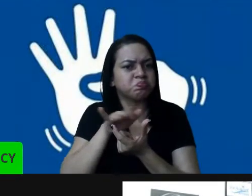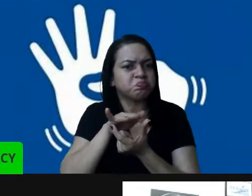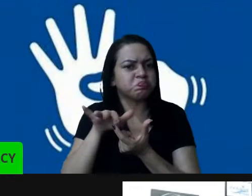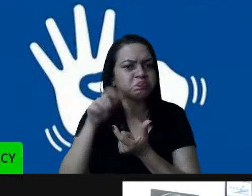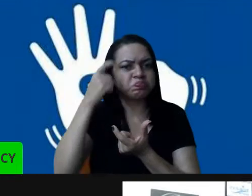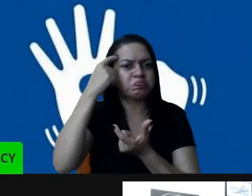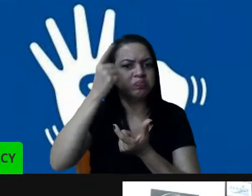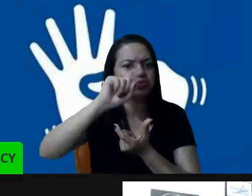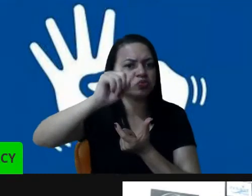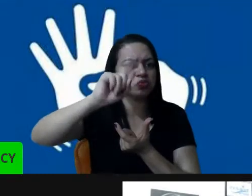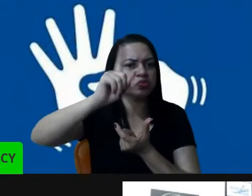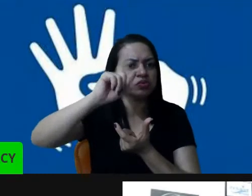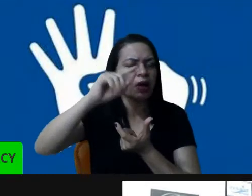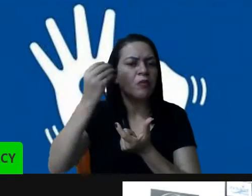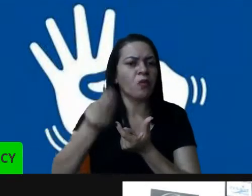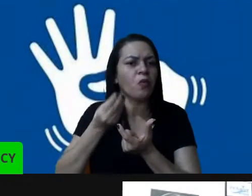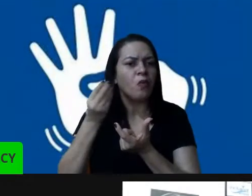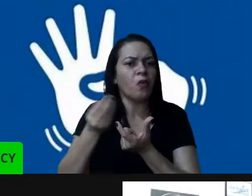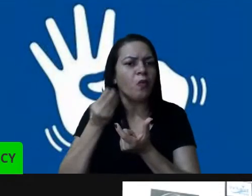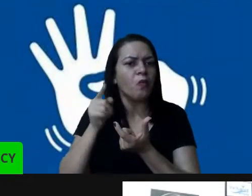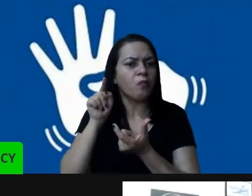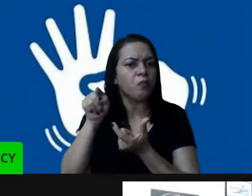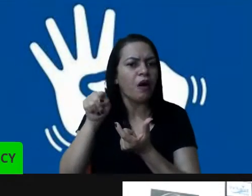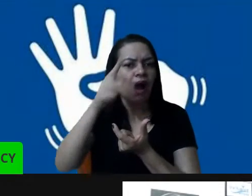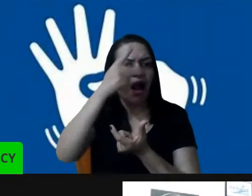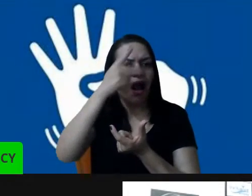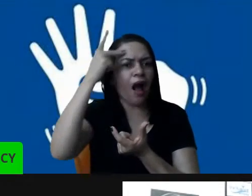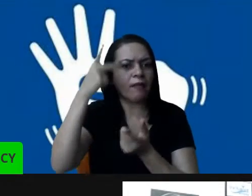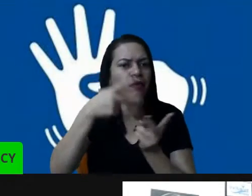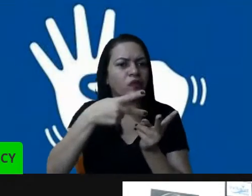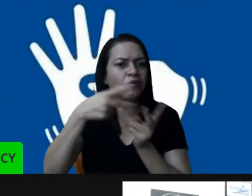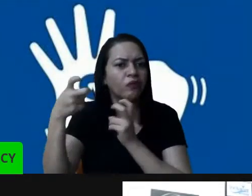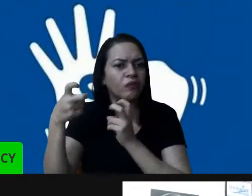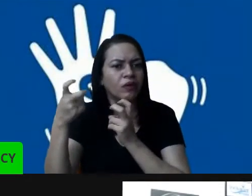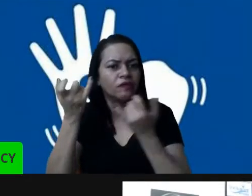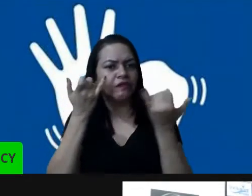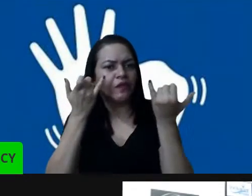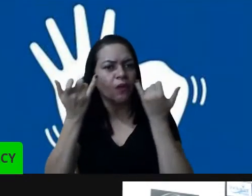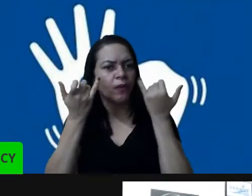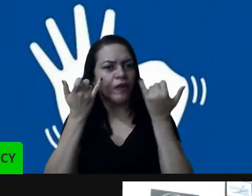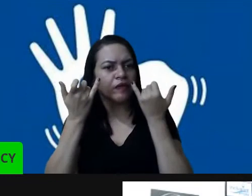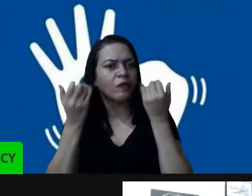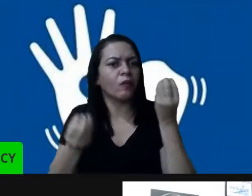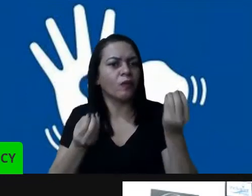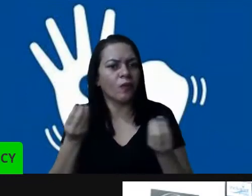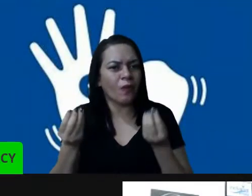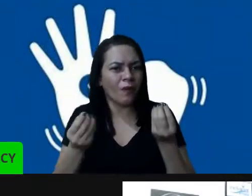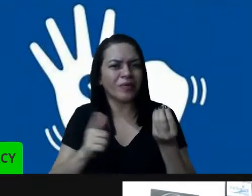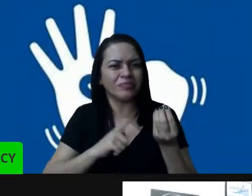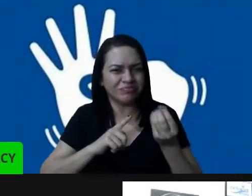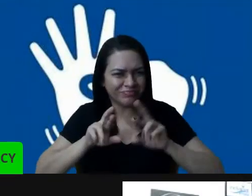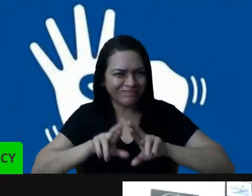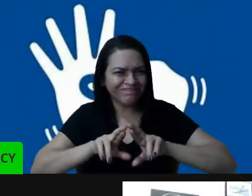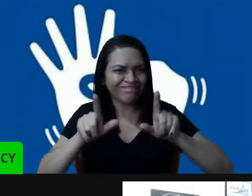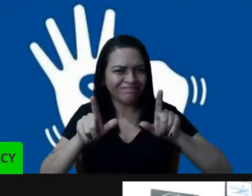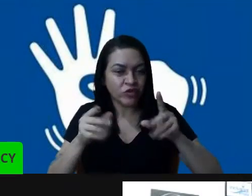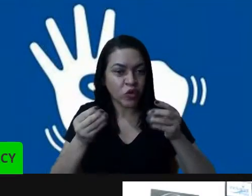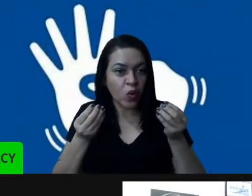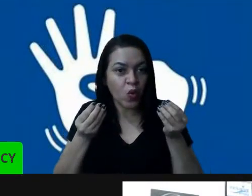alcançar a ponta, e a gente ainda tem um grande abismo como que essa